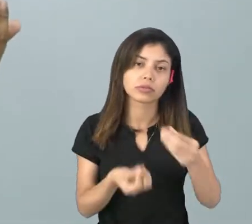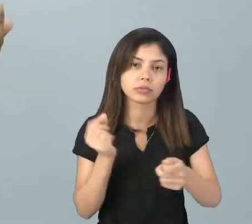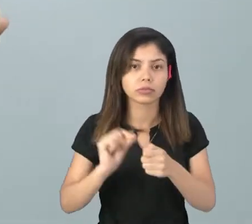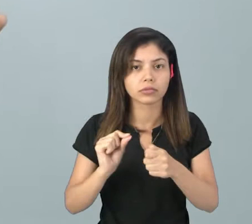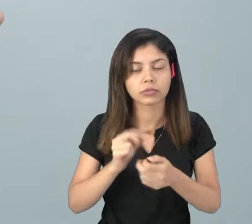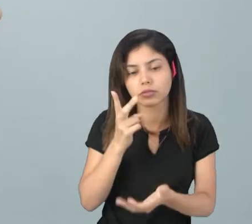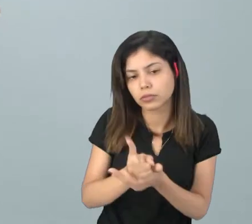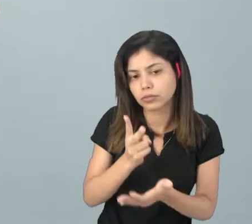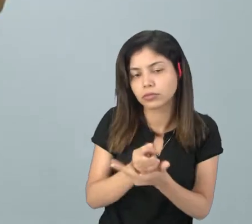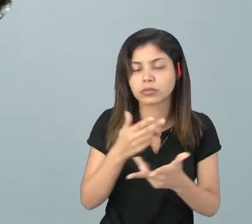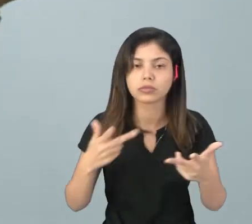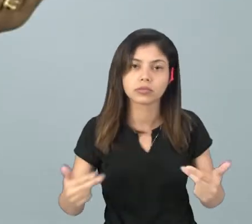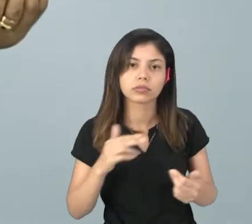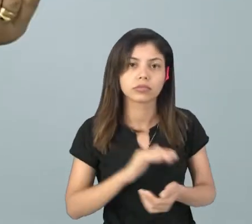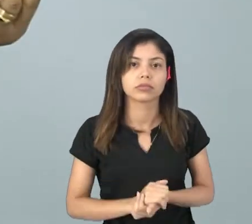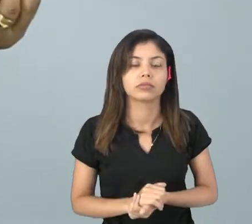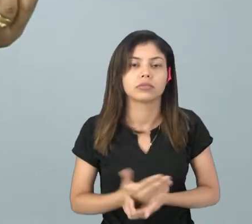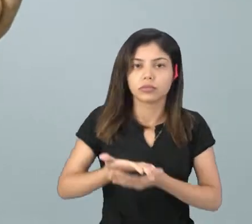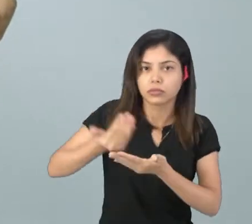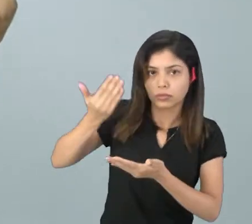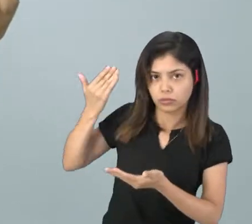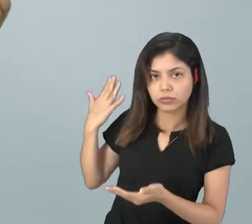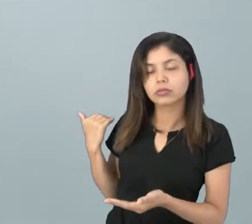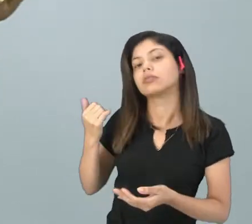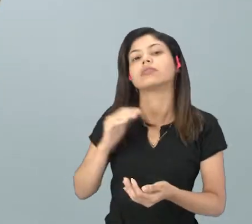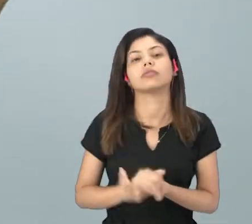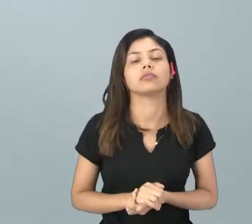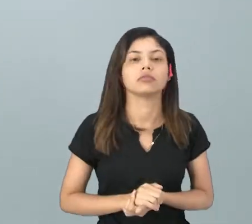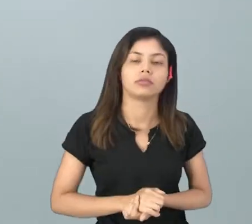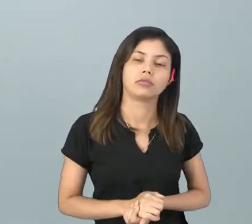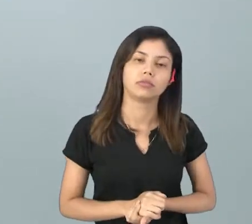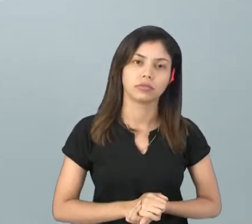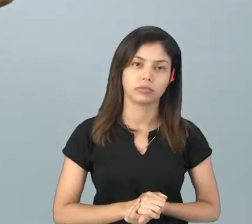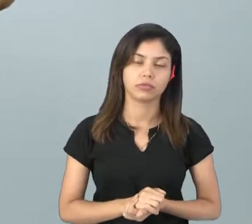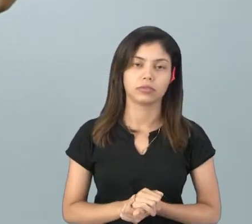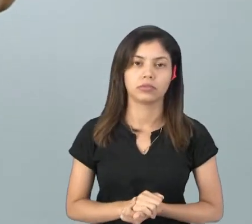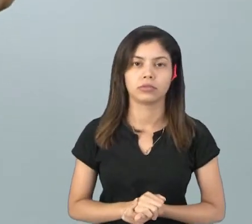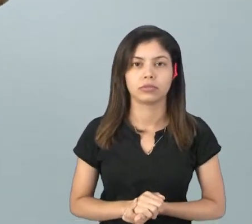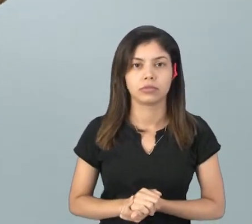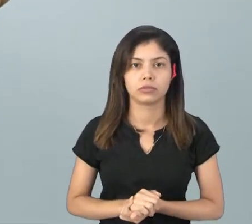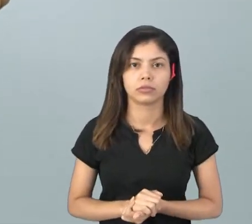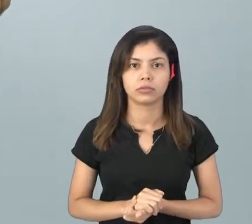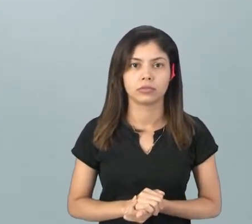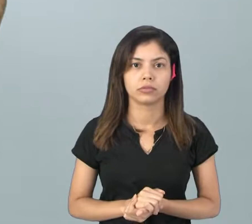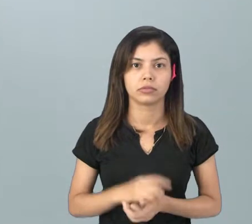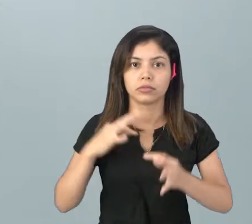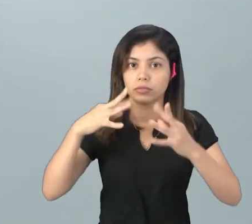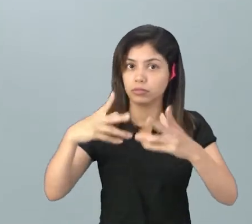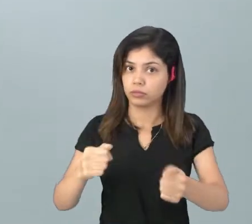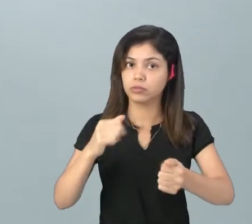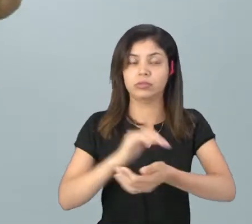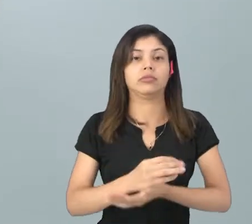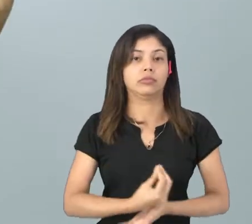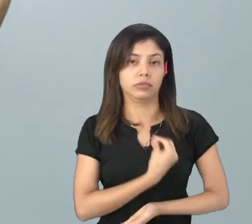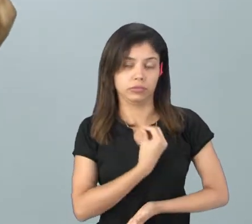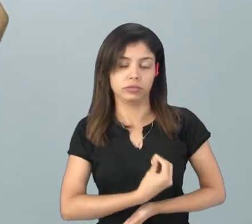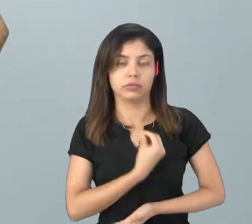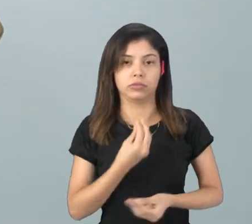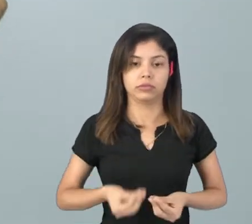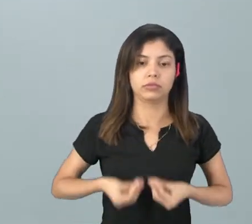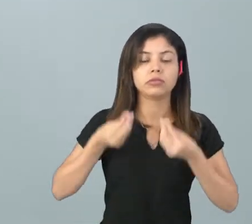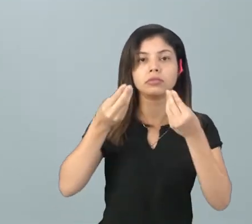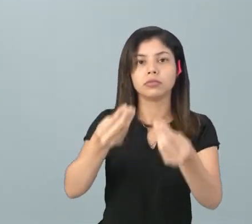é a mesma coisa. No tempo que eles existiram, eles eram capazes de colocar a vida